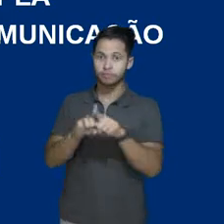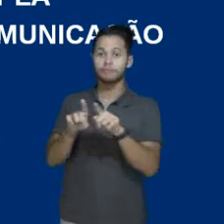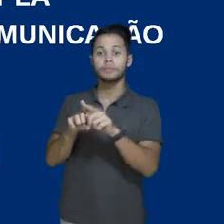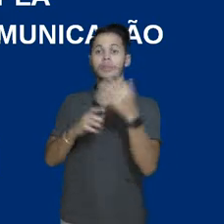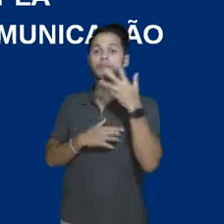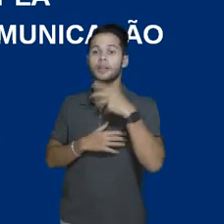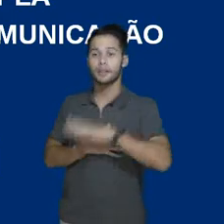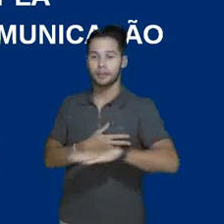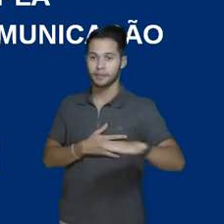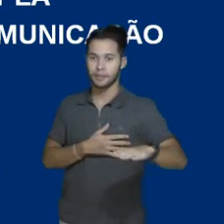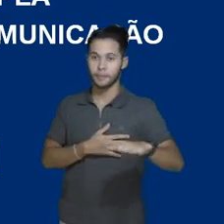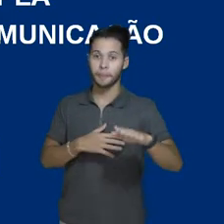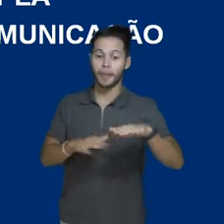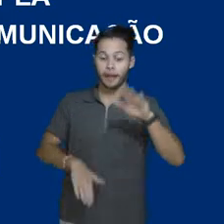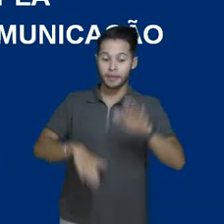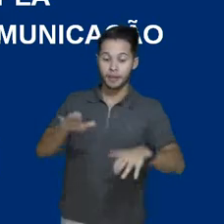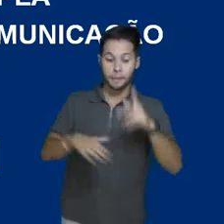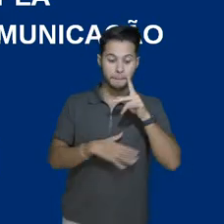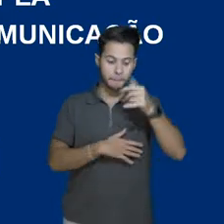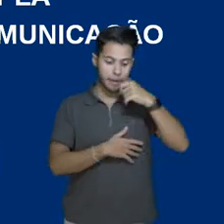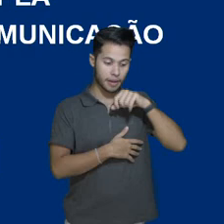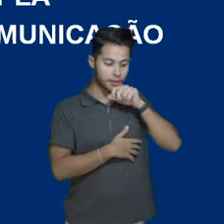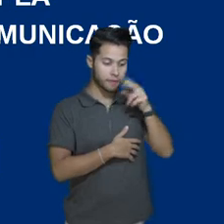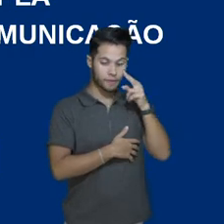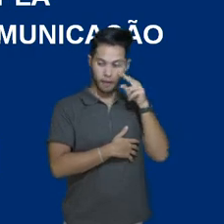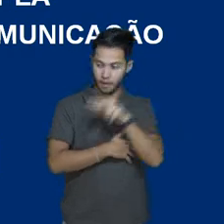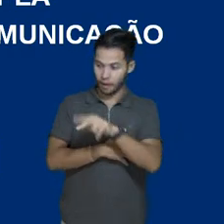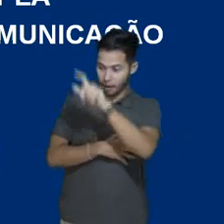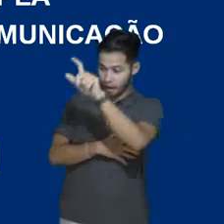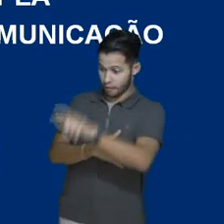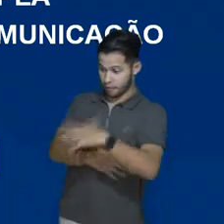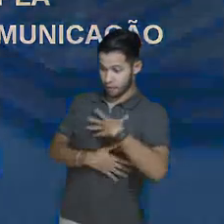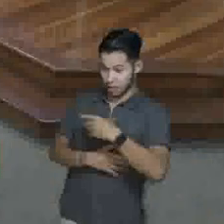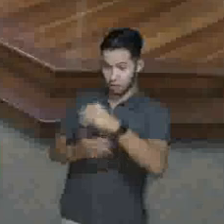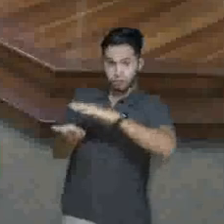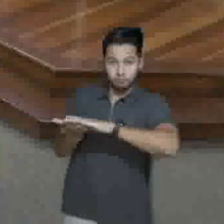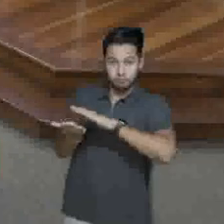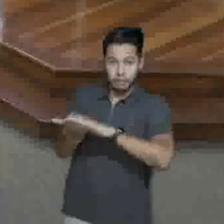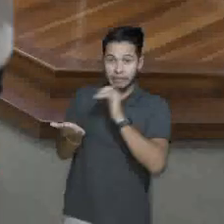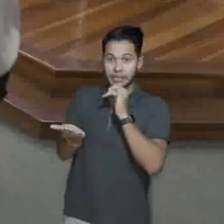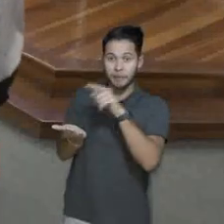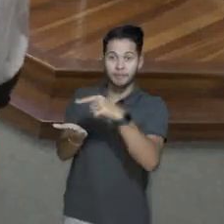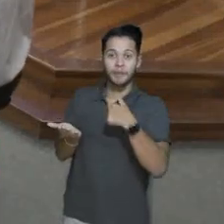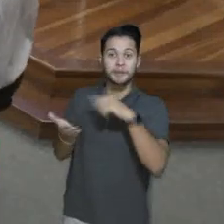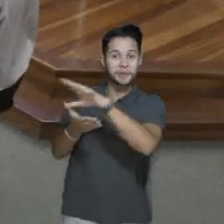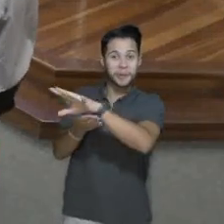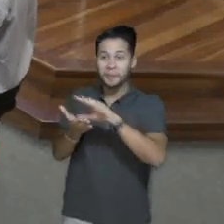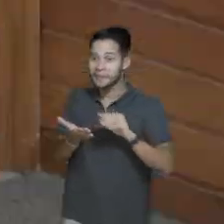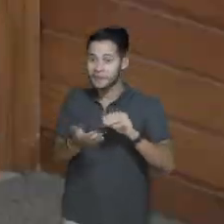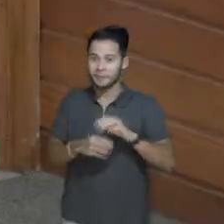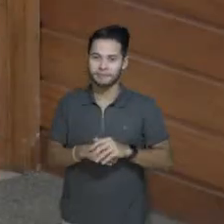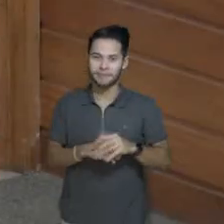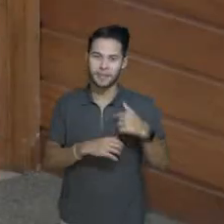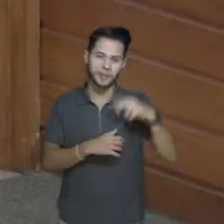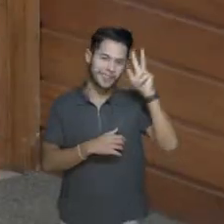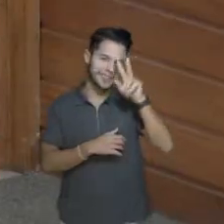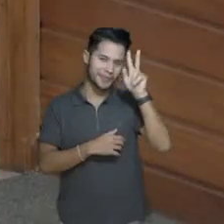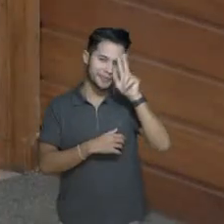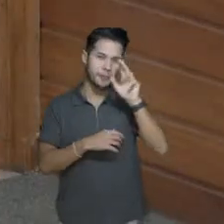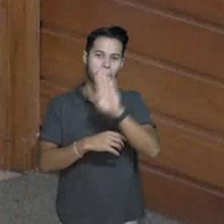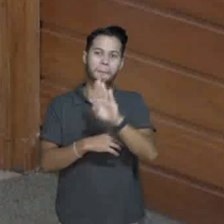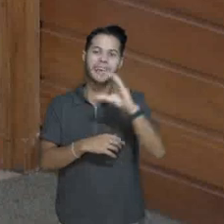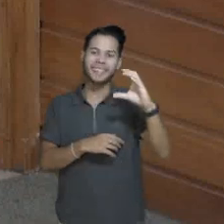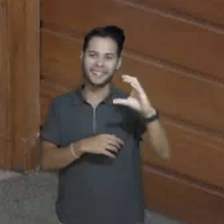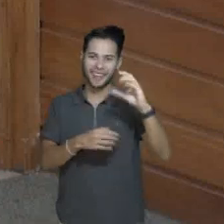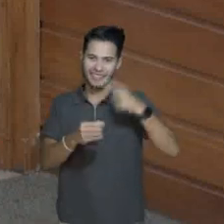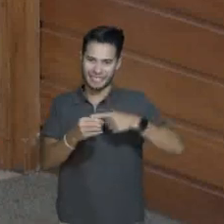causa do filho eu lembro lá atrás até em Balneário o o empresário de Balneário ele vinha no carro fila parada na